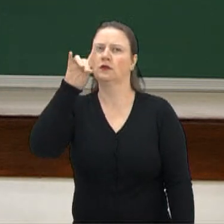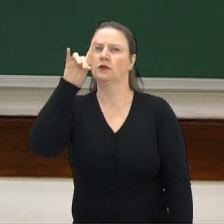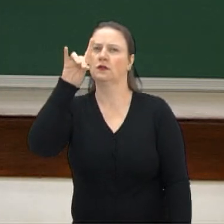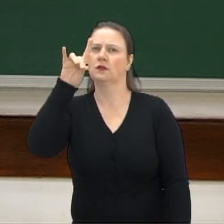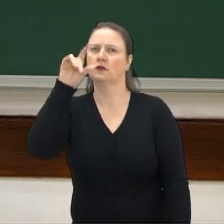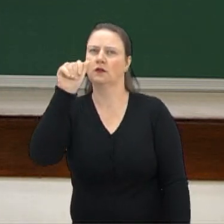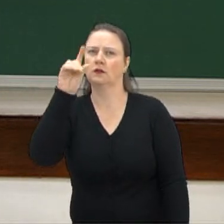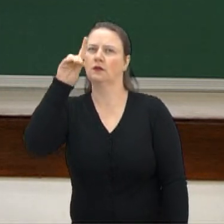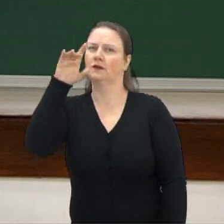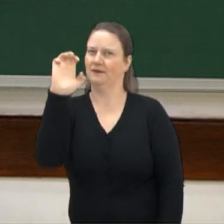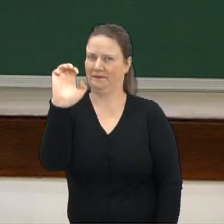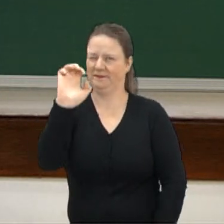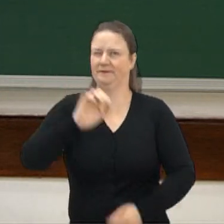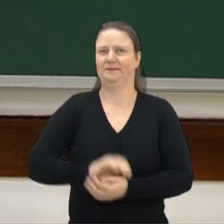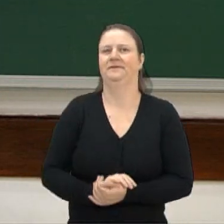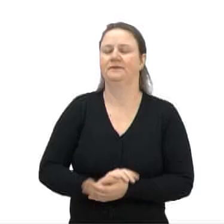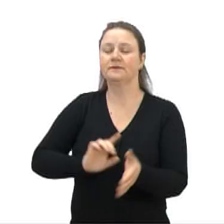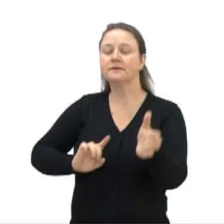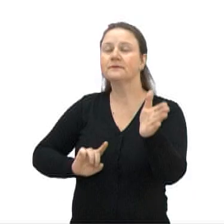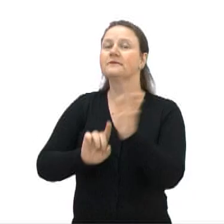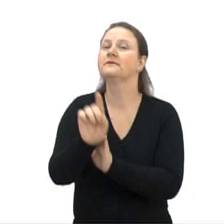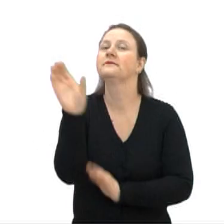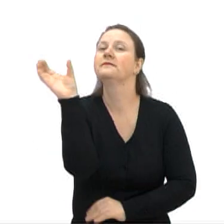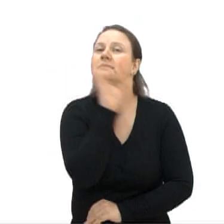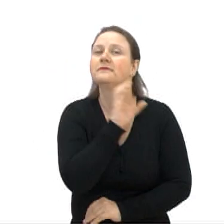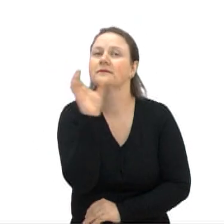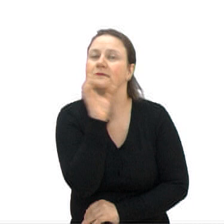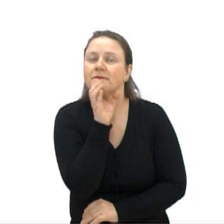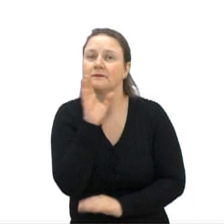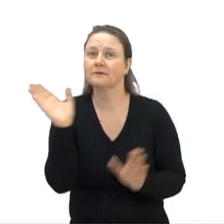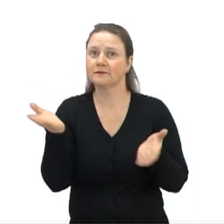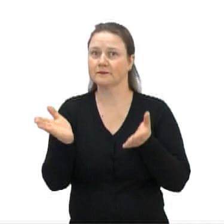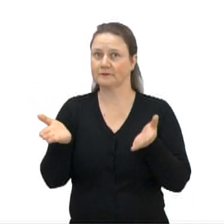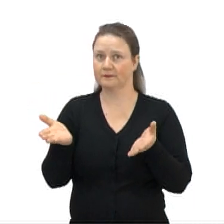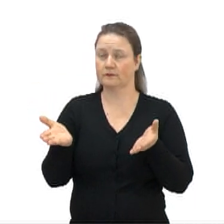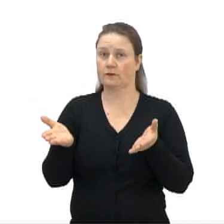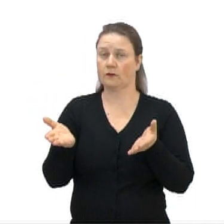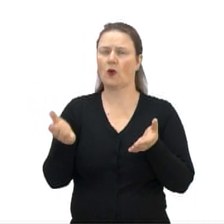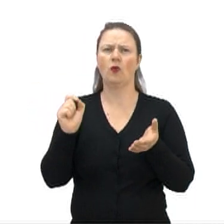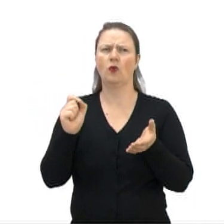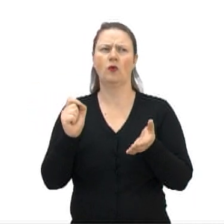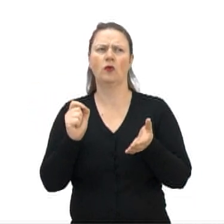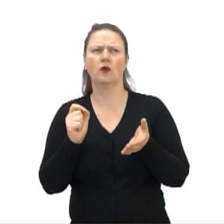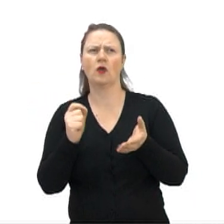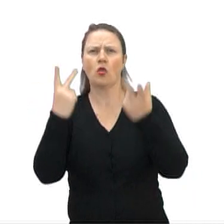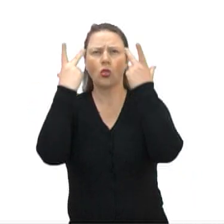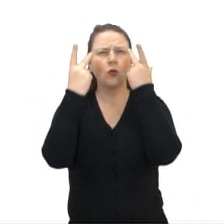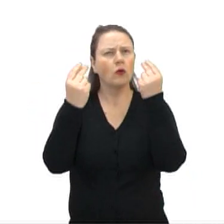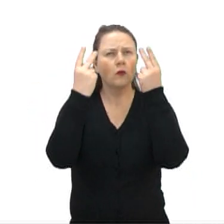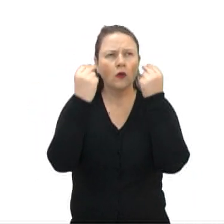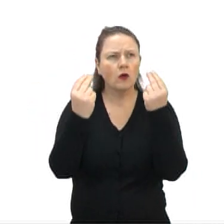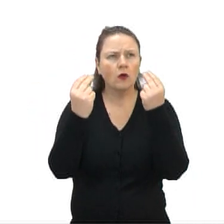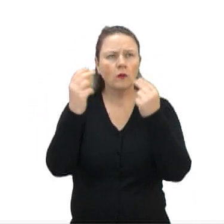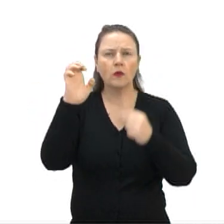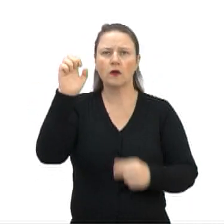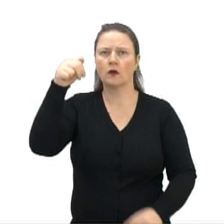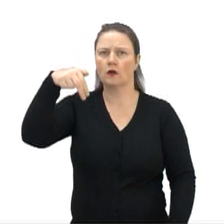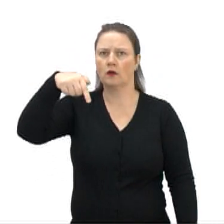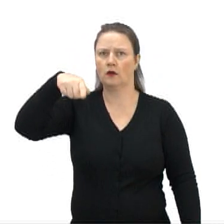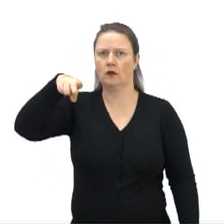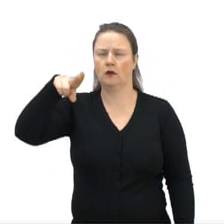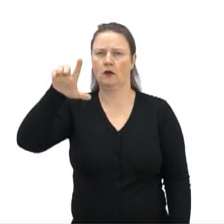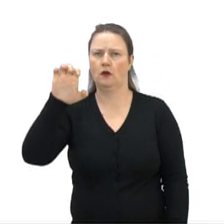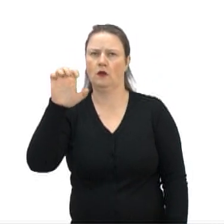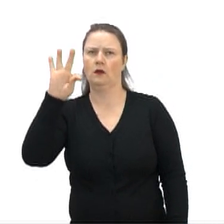quantidade. Um quiz para vocês. A enquete normalmente faz um levantamento quantitativo, faz